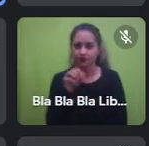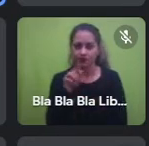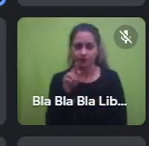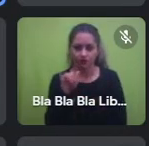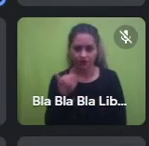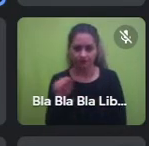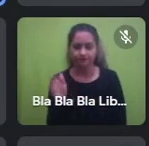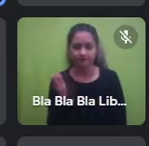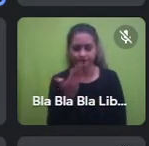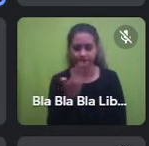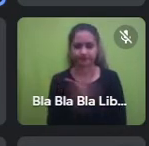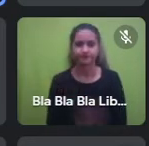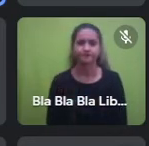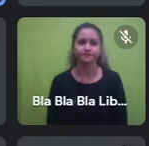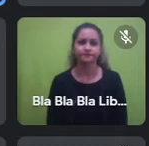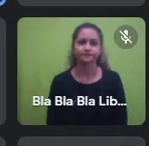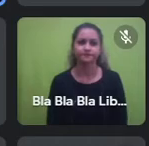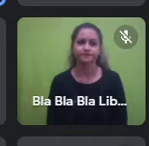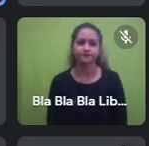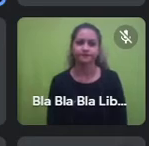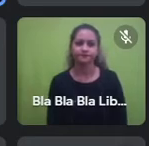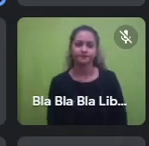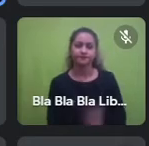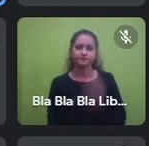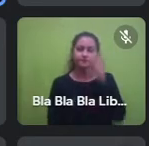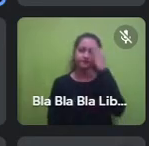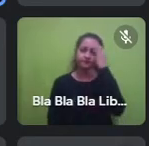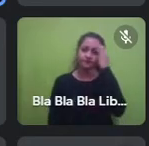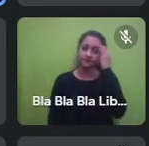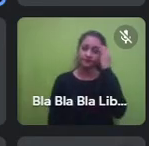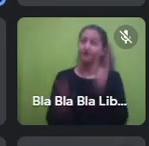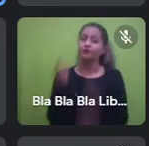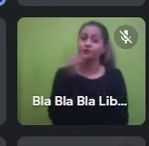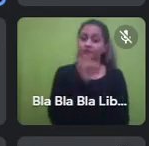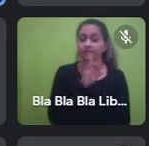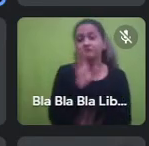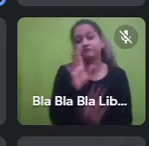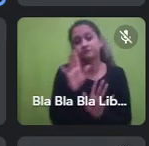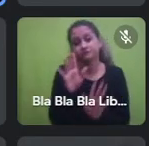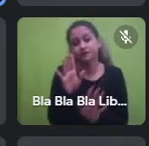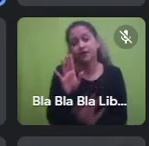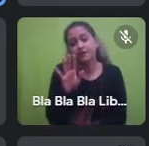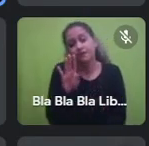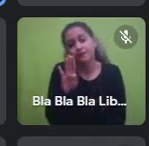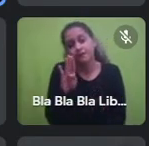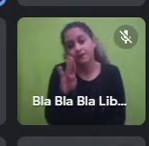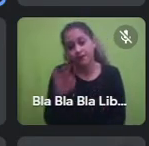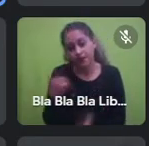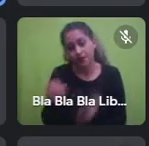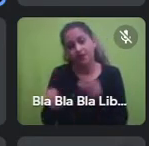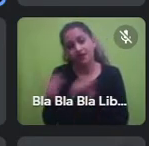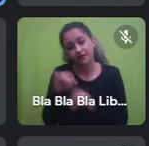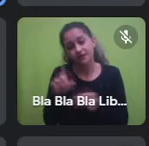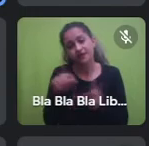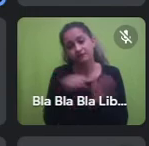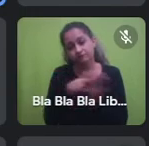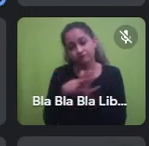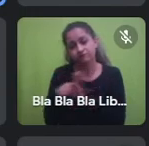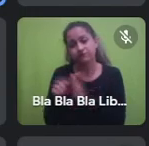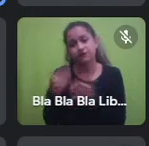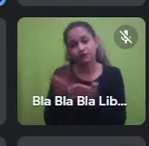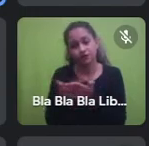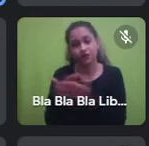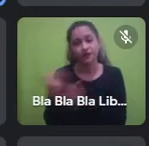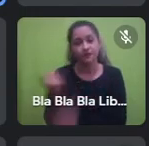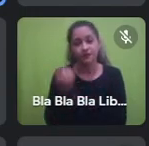Pode passar? E aí a gente chega na bioquímica, tá, gente? Muito importante fazer análise bioquímica. Não é